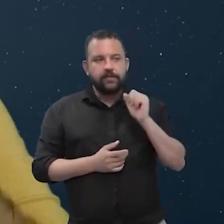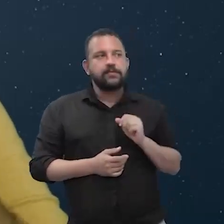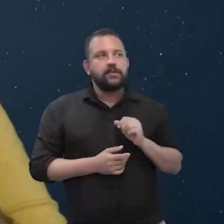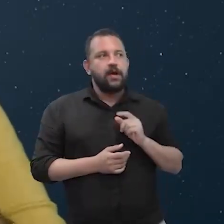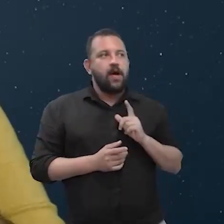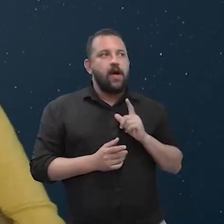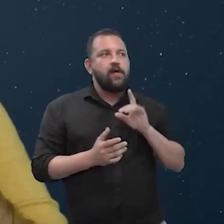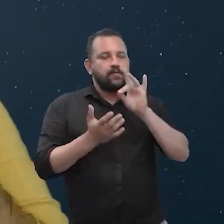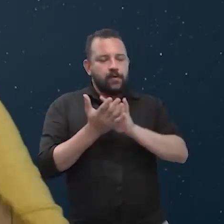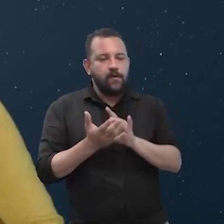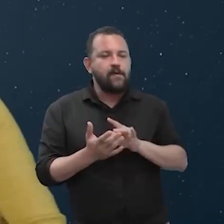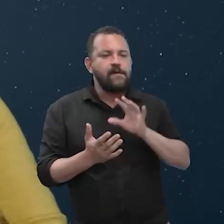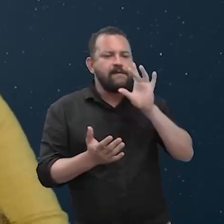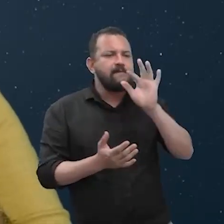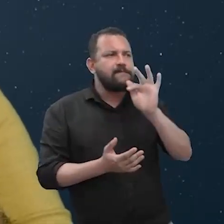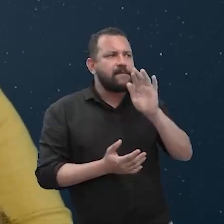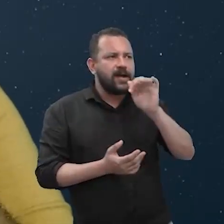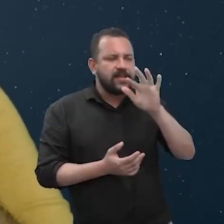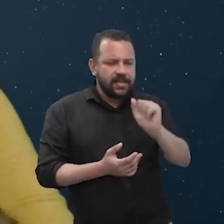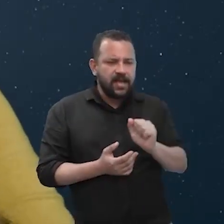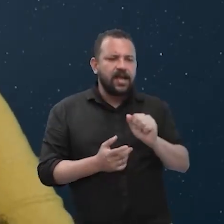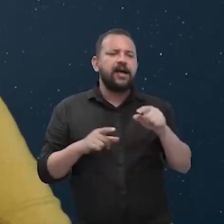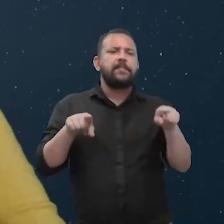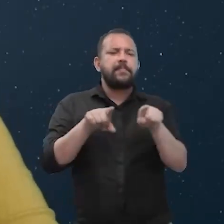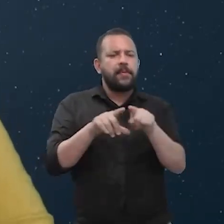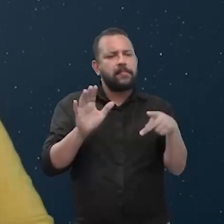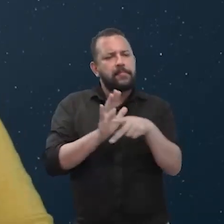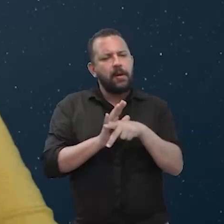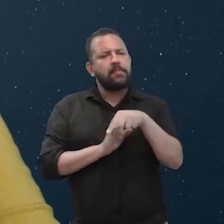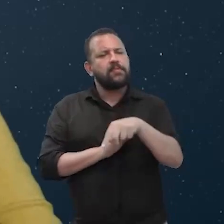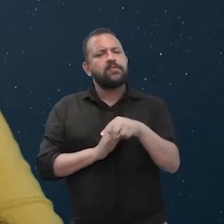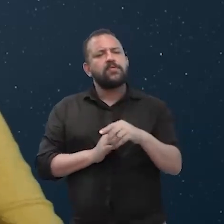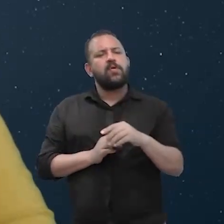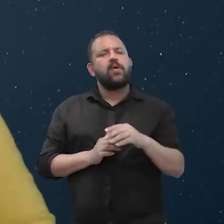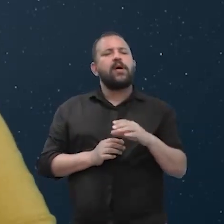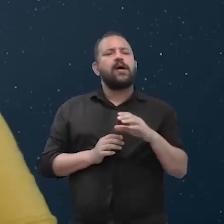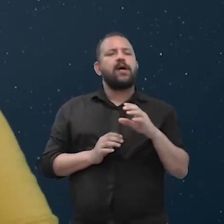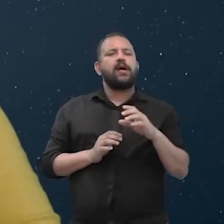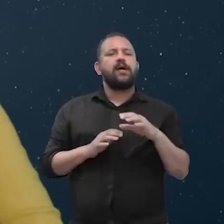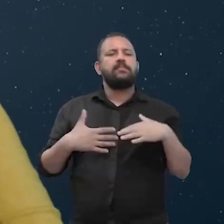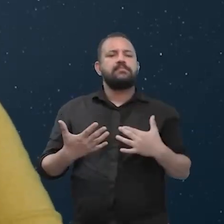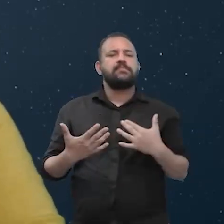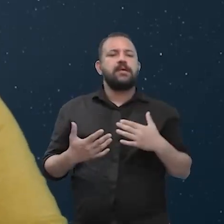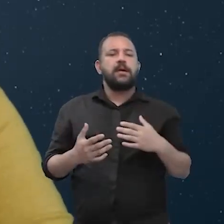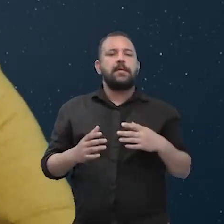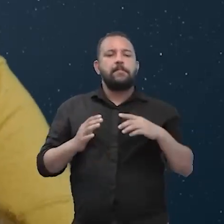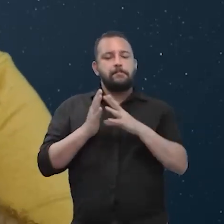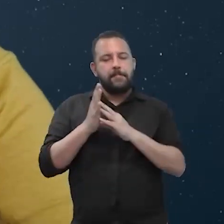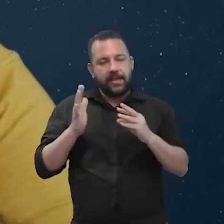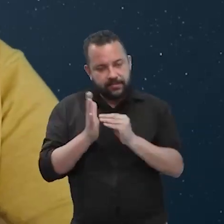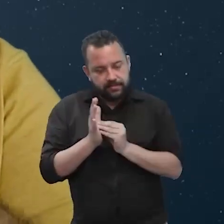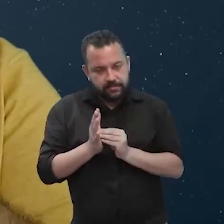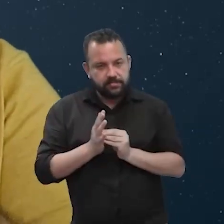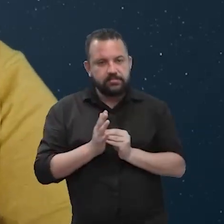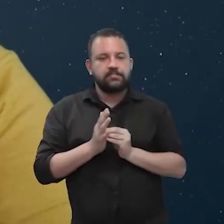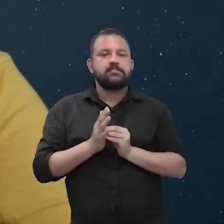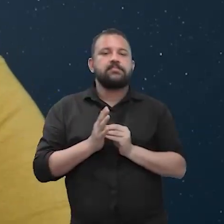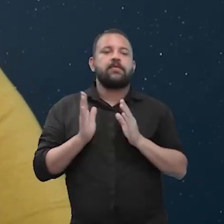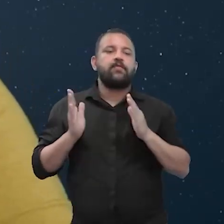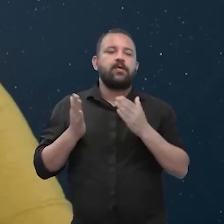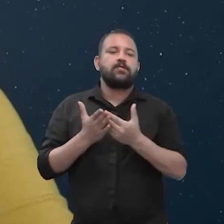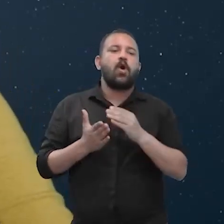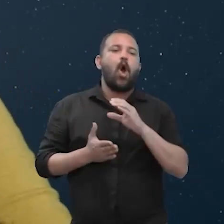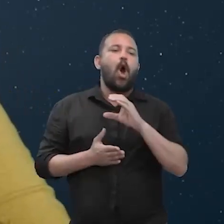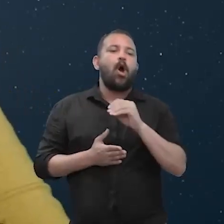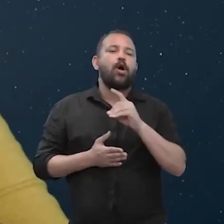fática, foco no recurso comunicativo. Função metalinguística, foco no código